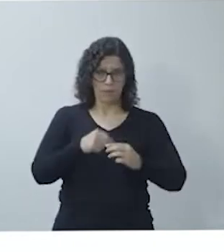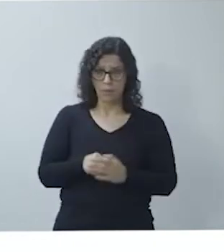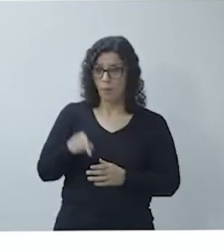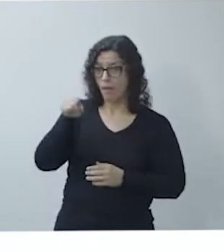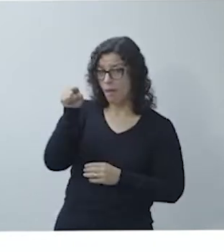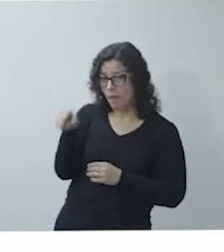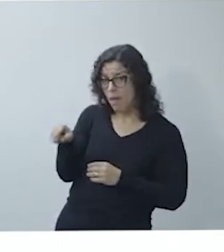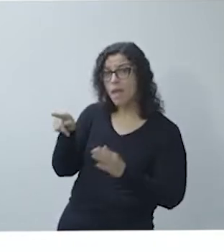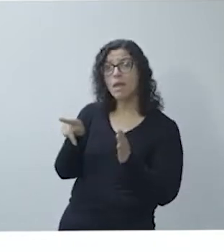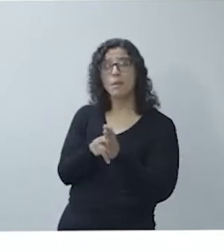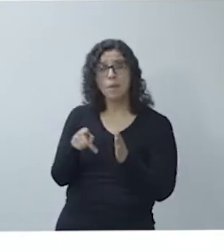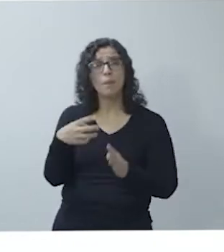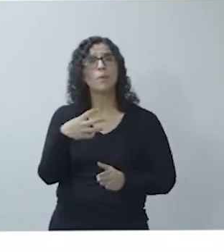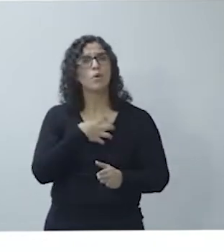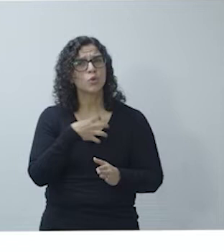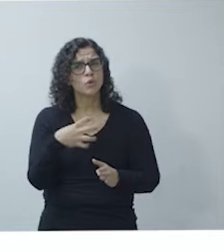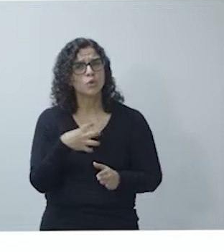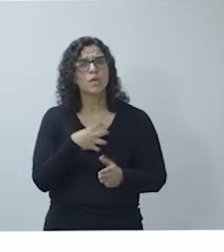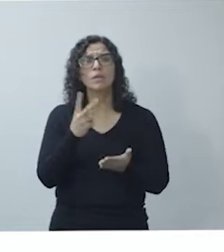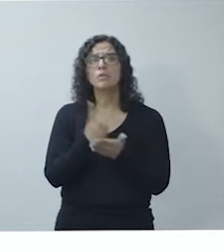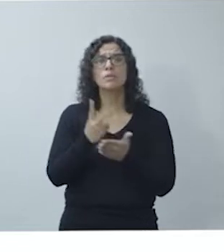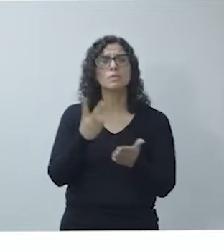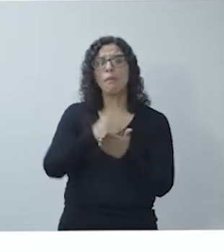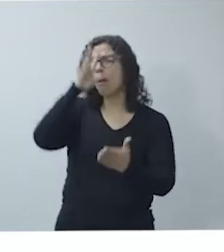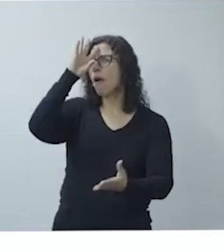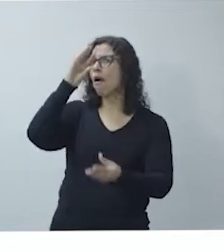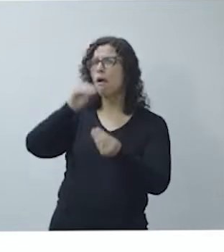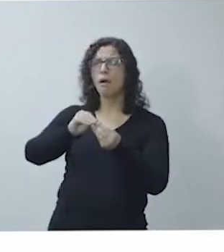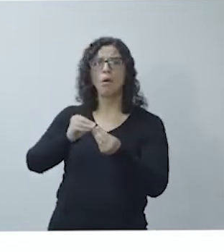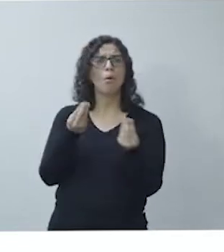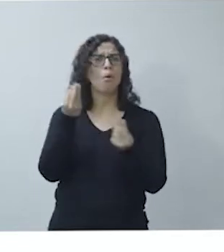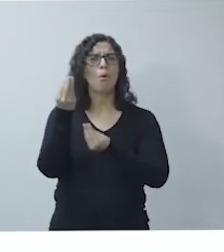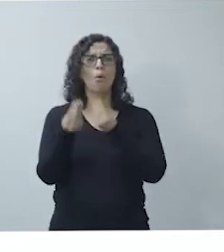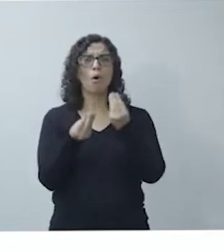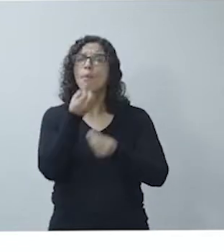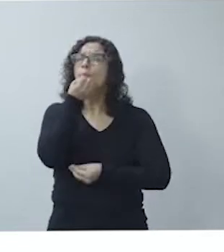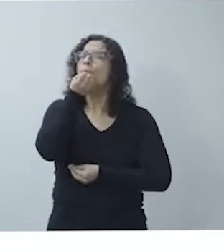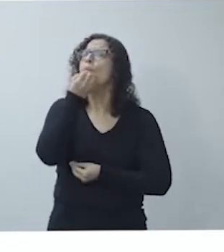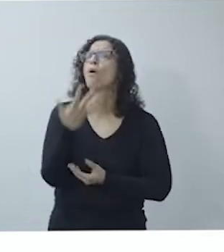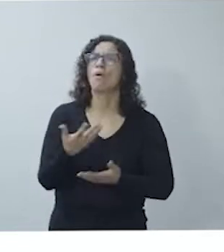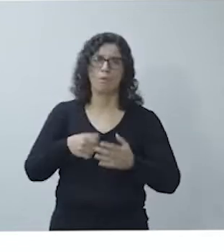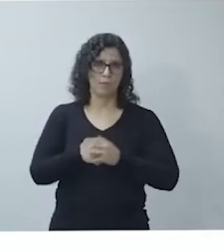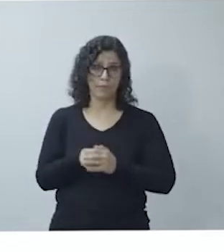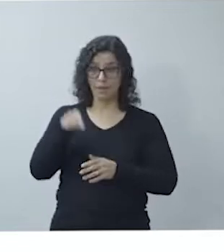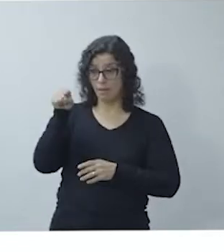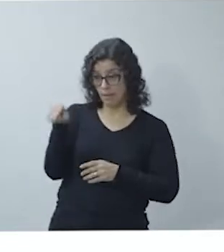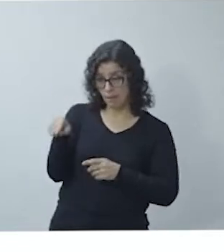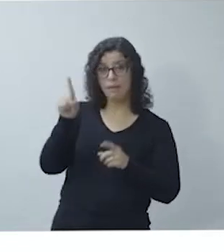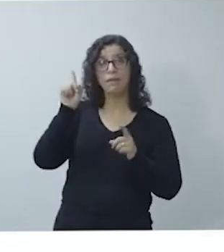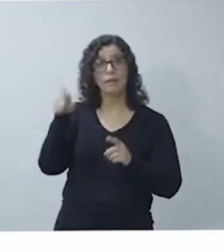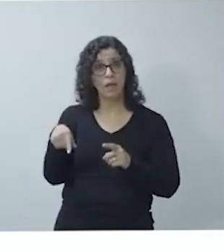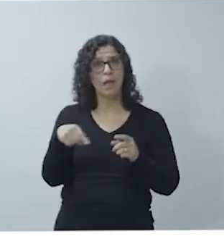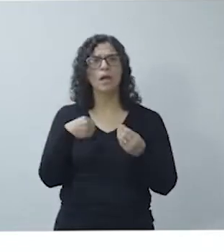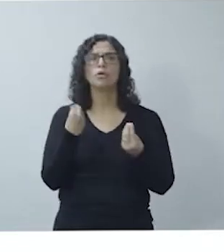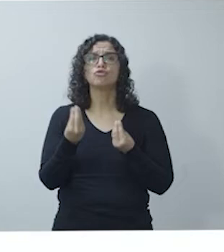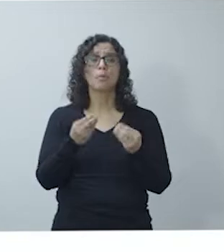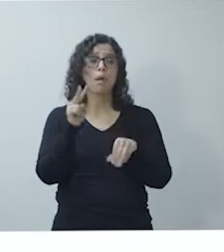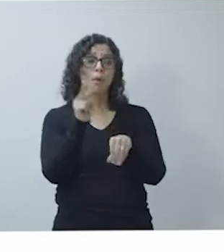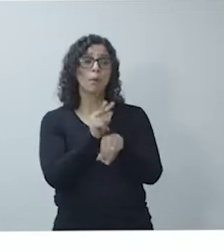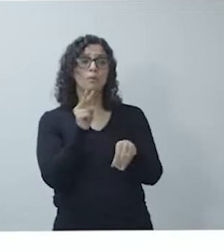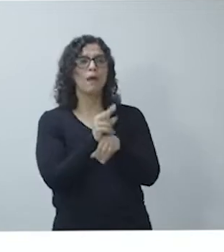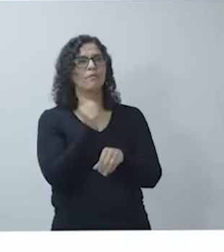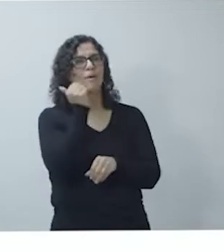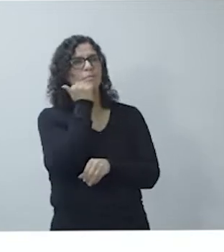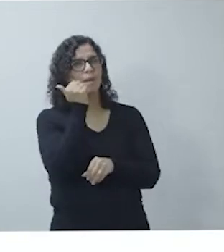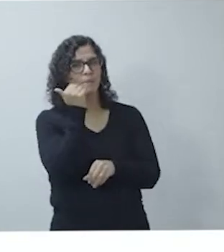era escandalosamente, incompreensivelmente bom. Aliás, só para ela,